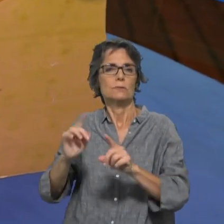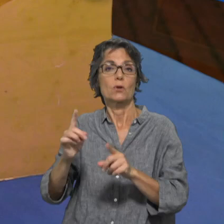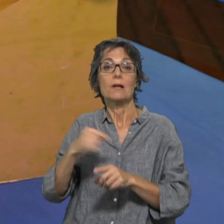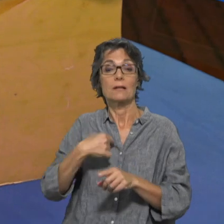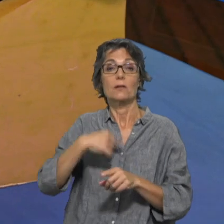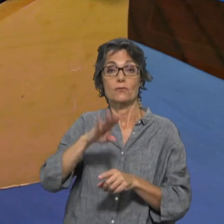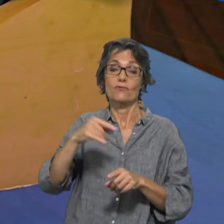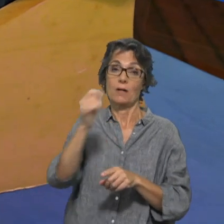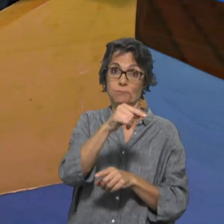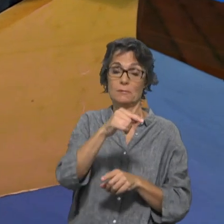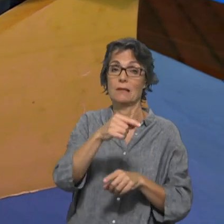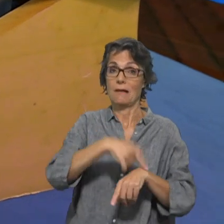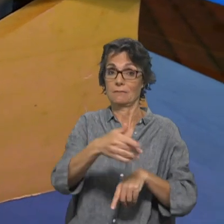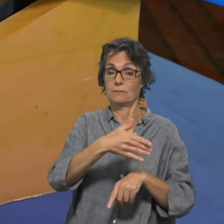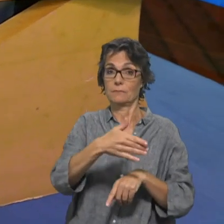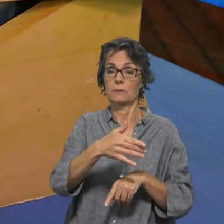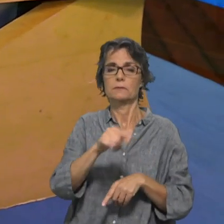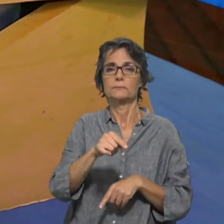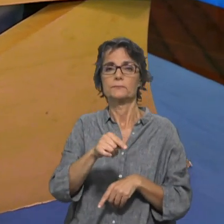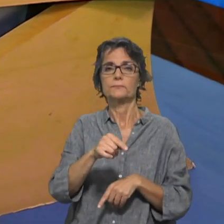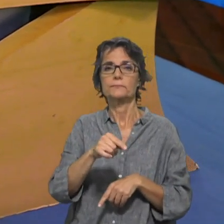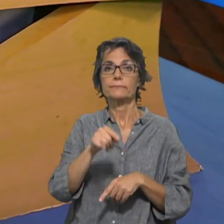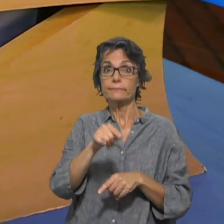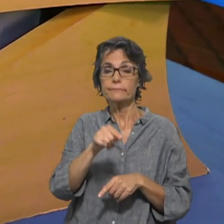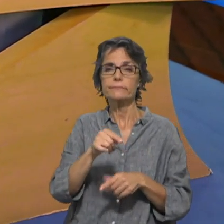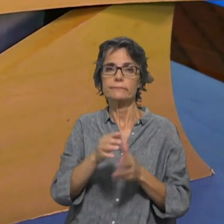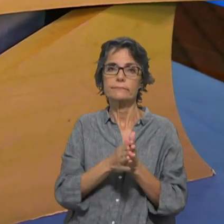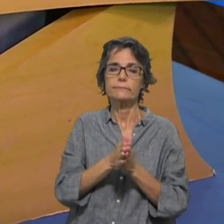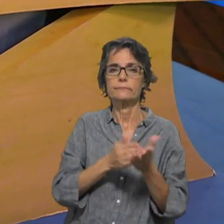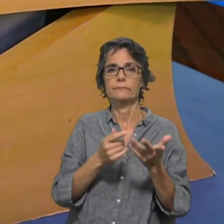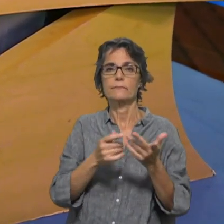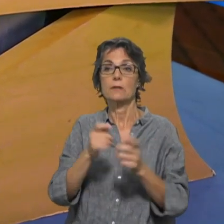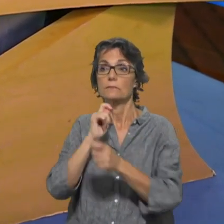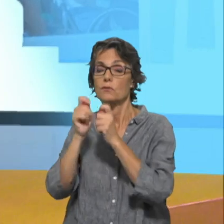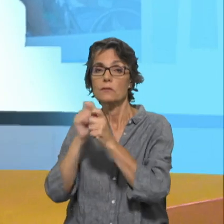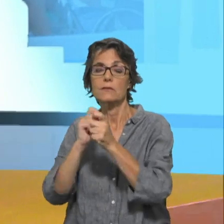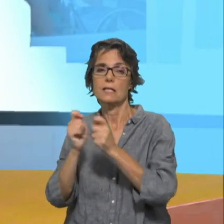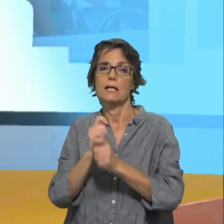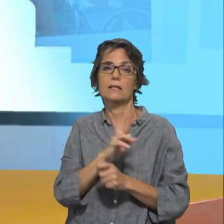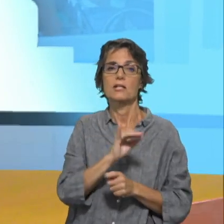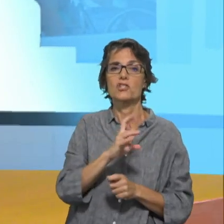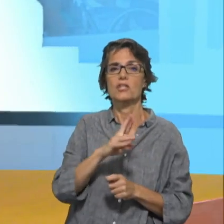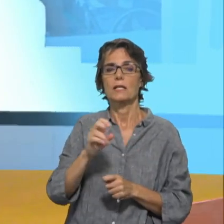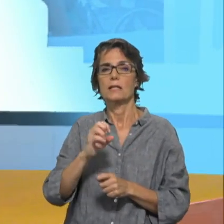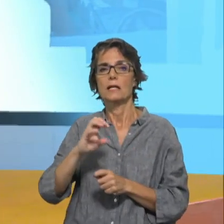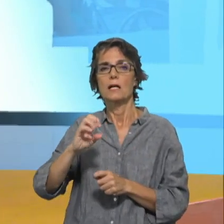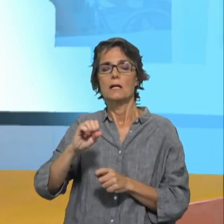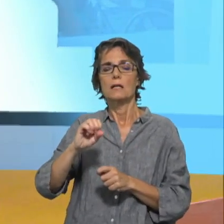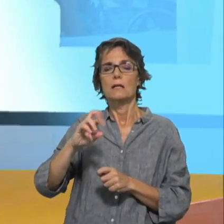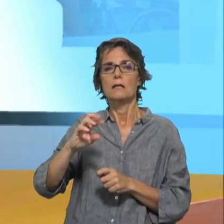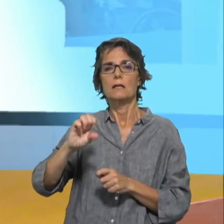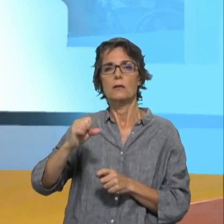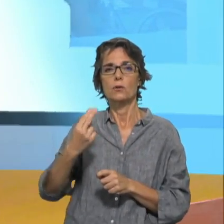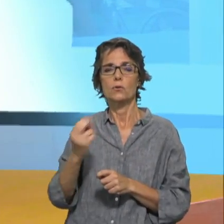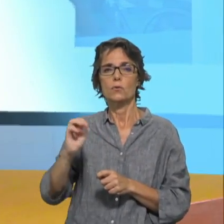altura. Aliás, tive a oportunidade de entrevistar Xanana Gusmão, que nessa altura já estava detido na cadeia de